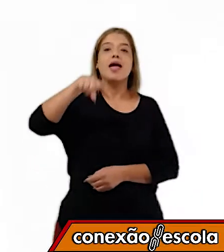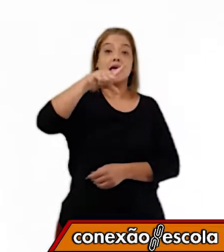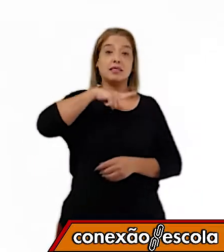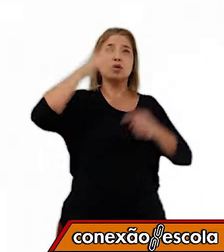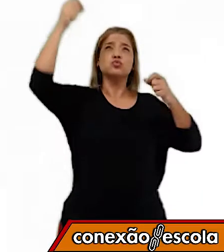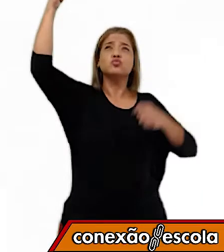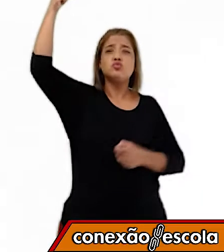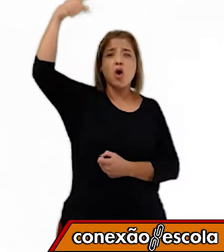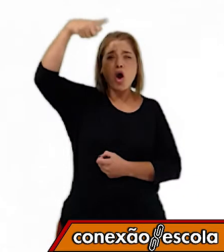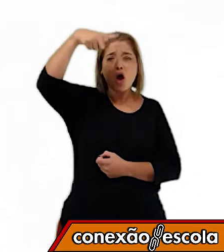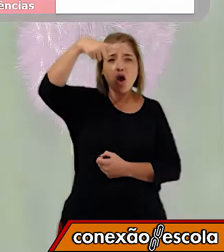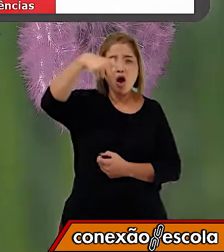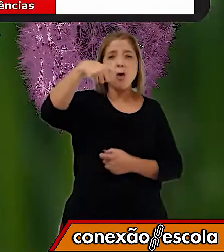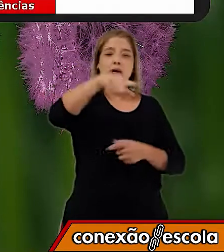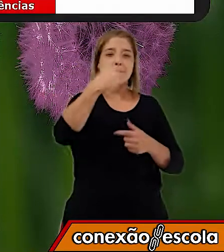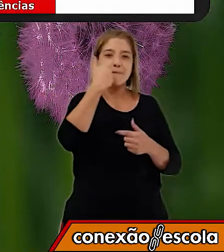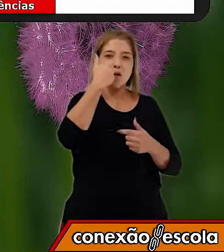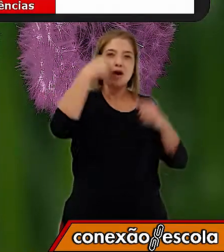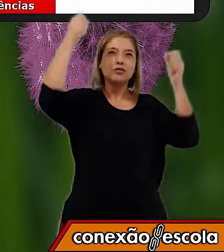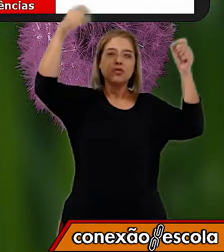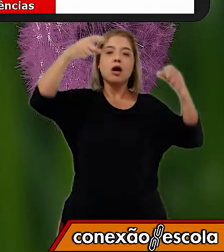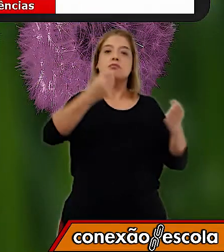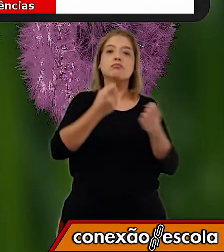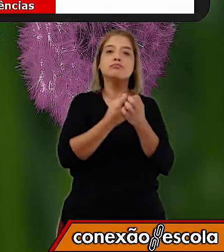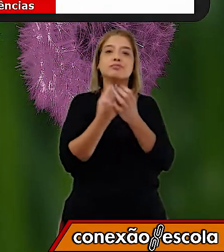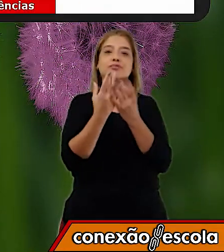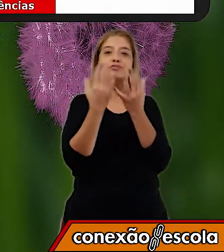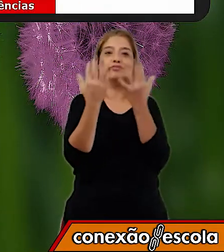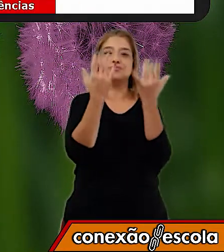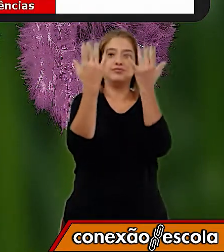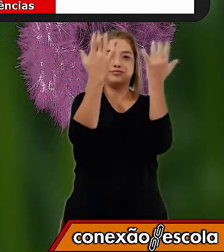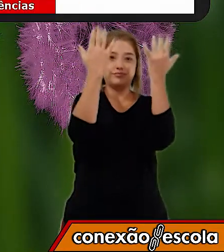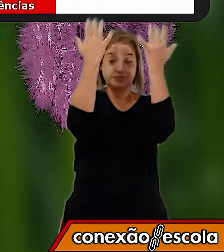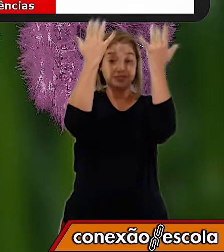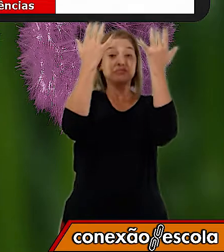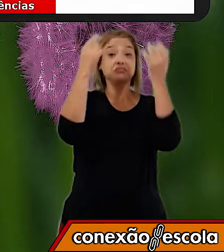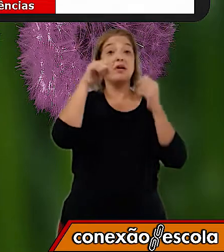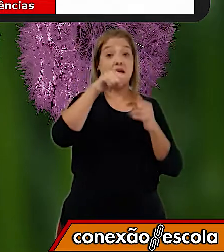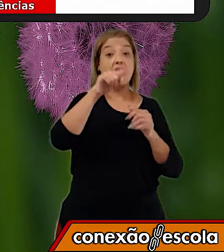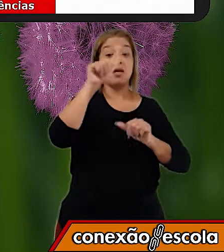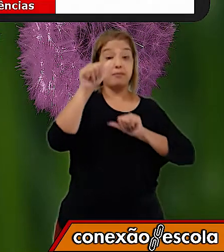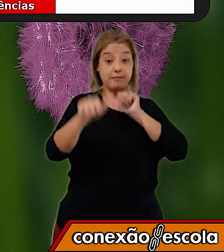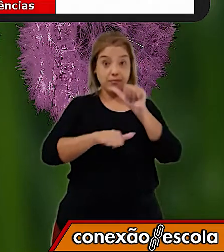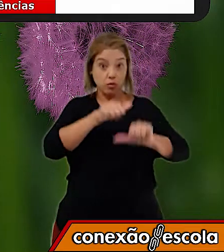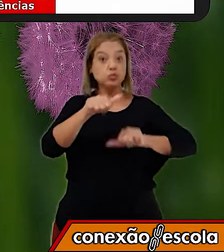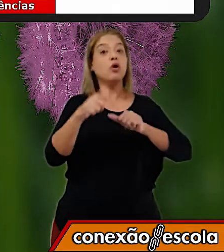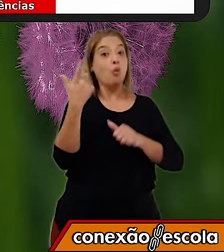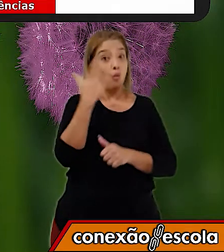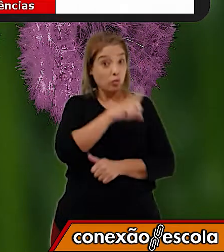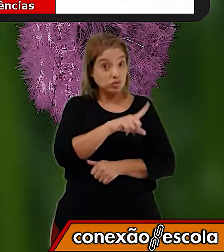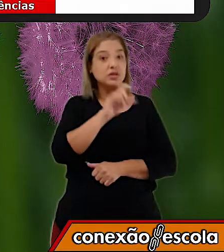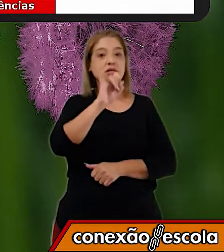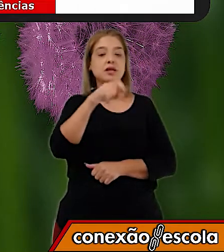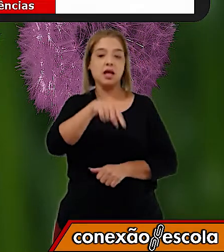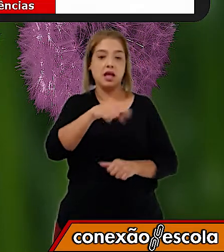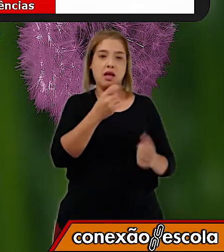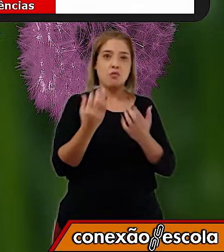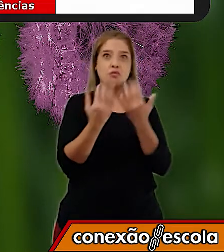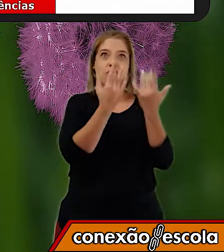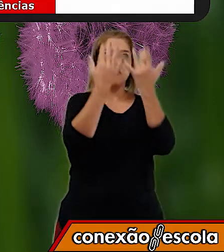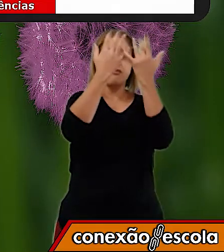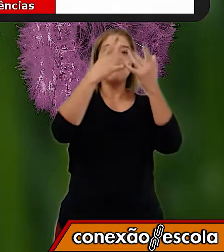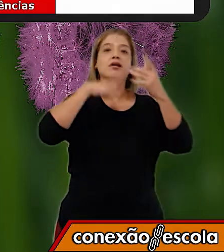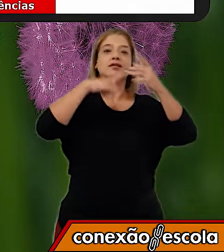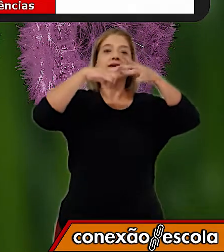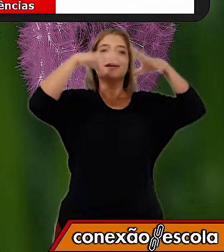vapor. Nesse caso, a mudança é reversível, pois a água evaporada se torna chuva em algum